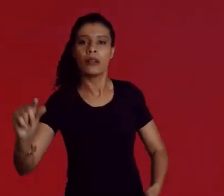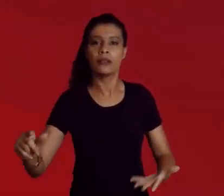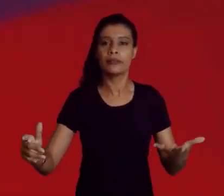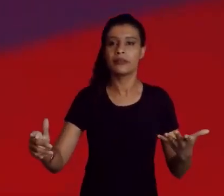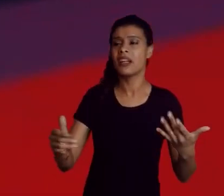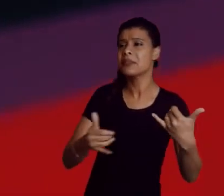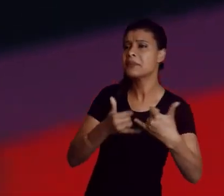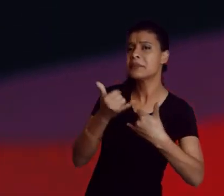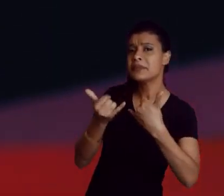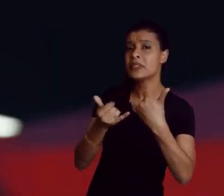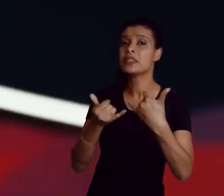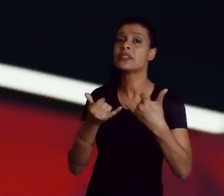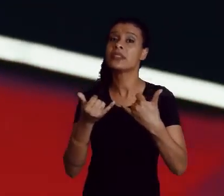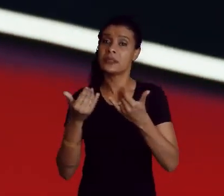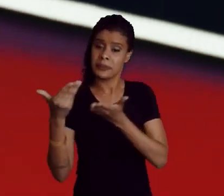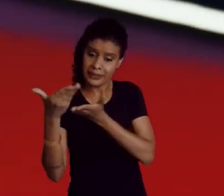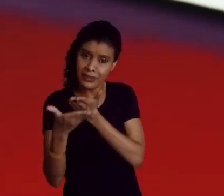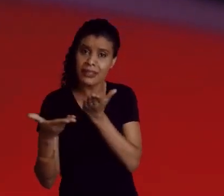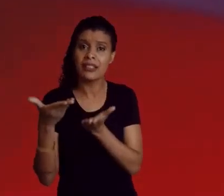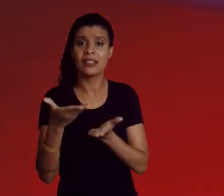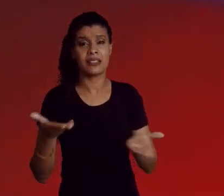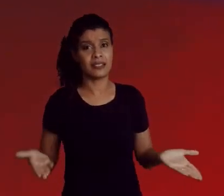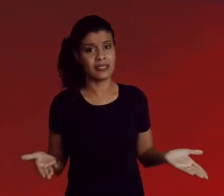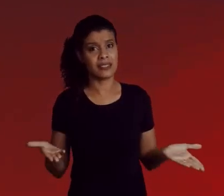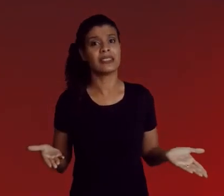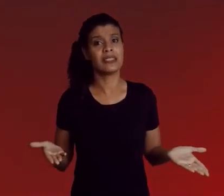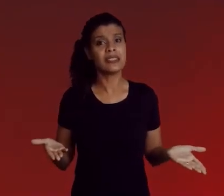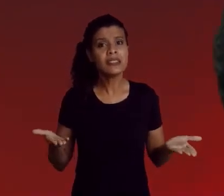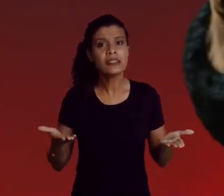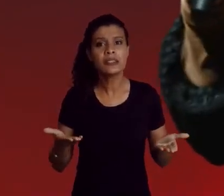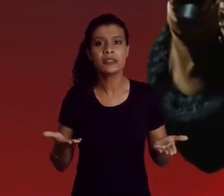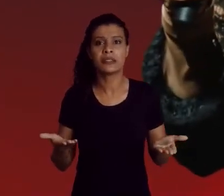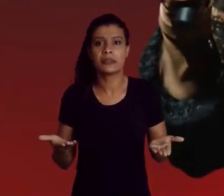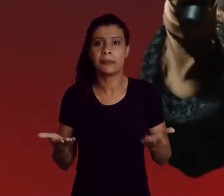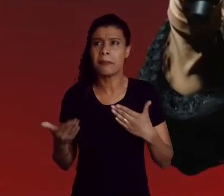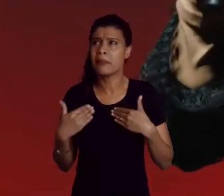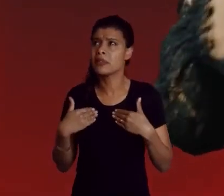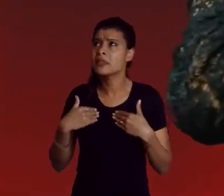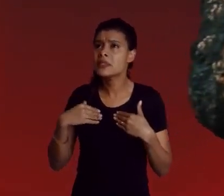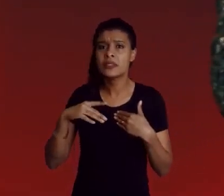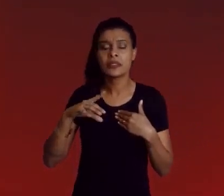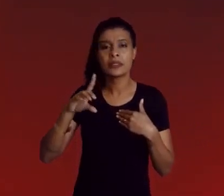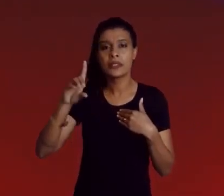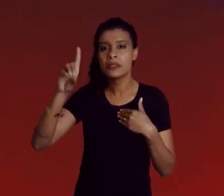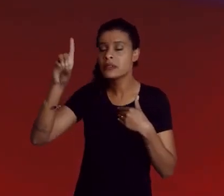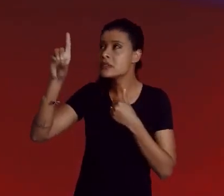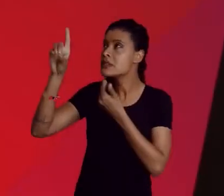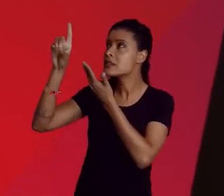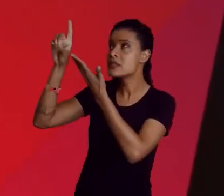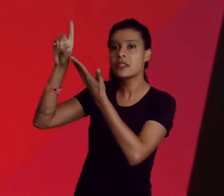Invista nesta área. Aí você fala: meu Deus, e Deus? Gente, Deus